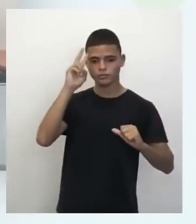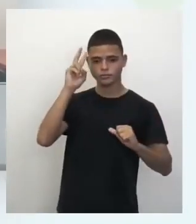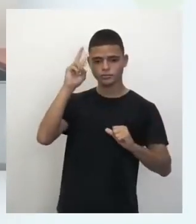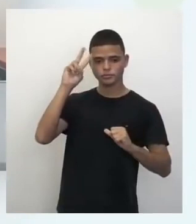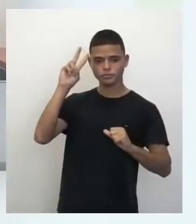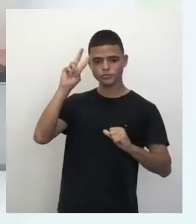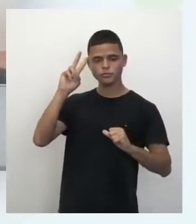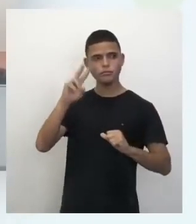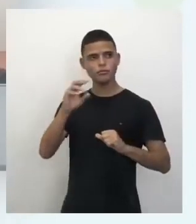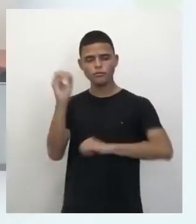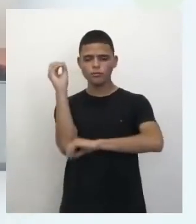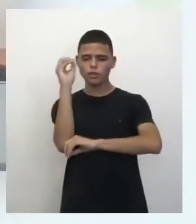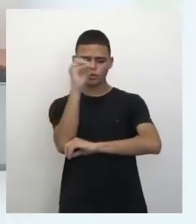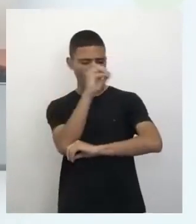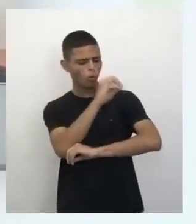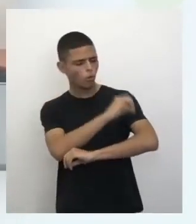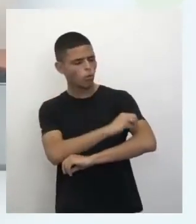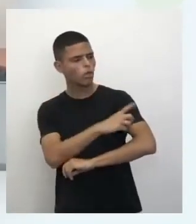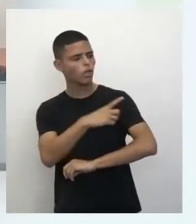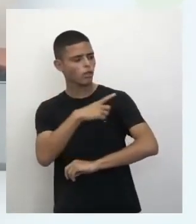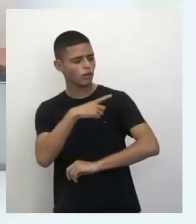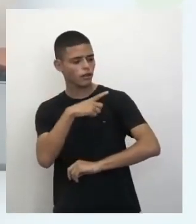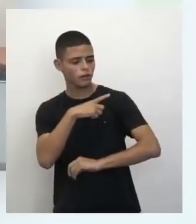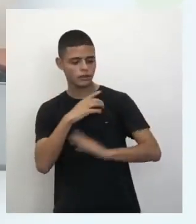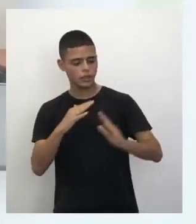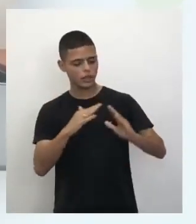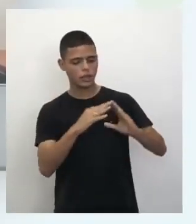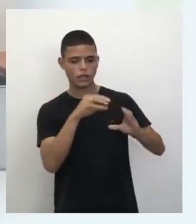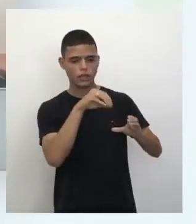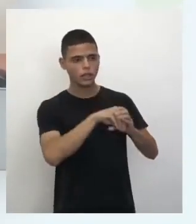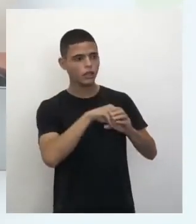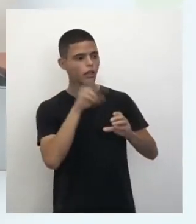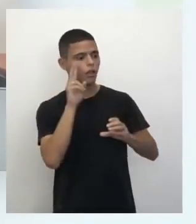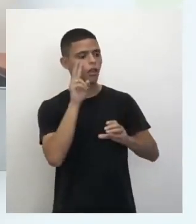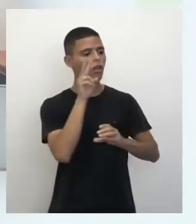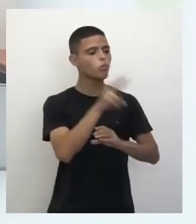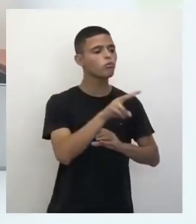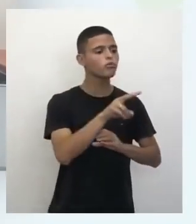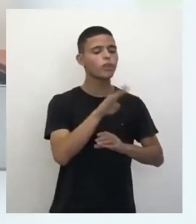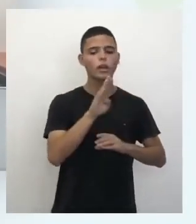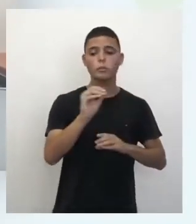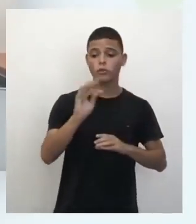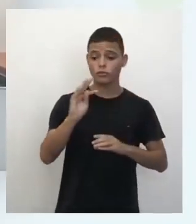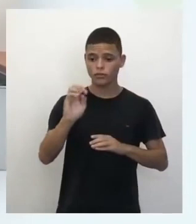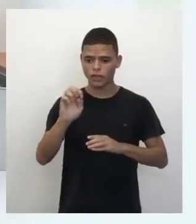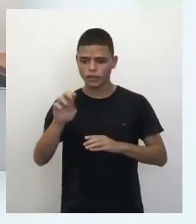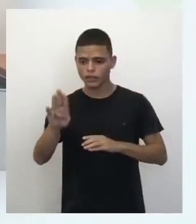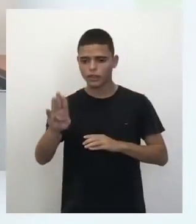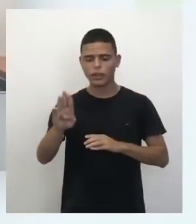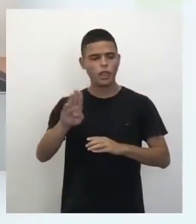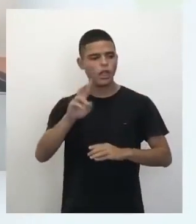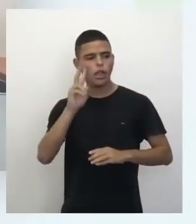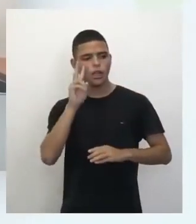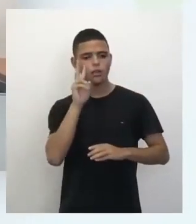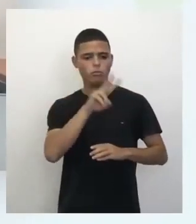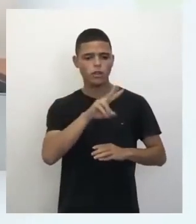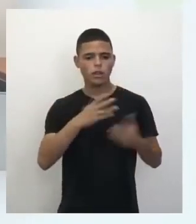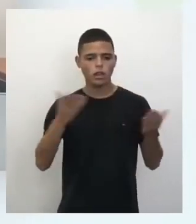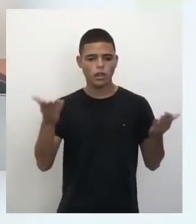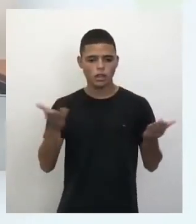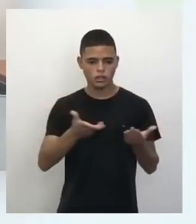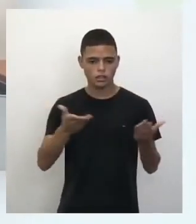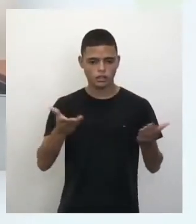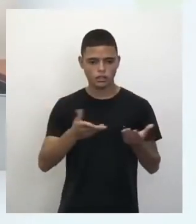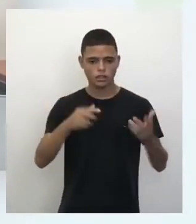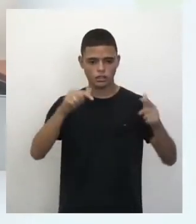o horizonte que eu tinha da minha casa, que eu vivia lá em Bofete, e o horizonte que eu tenho agora da minha